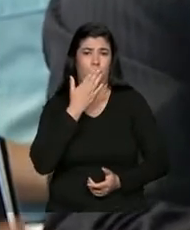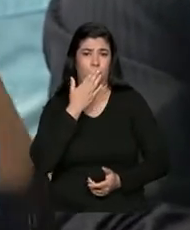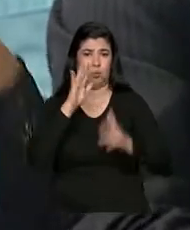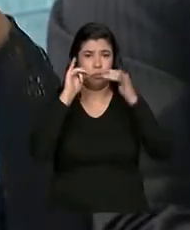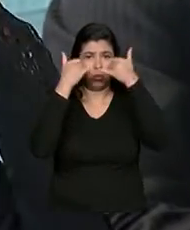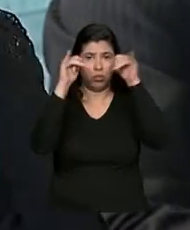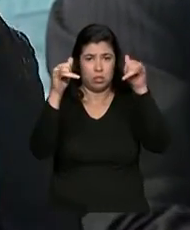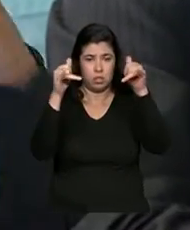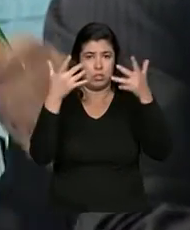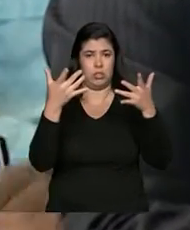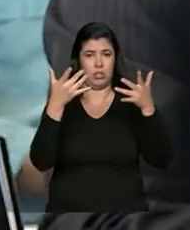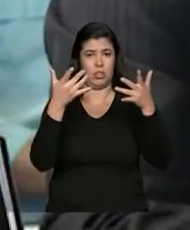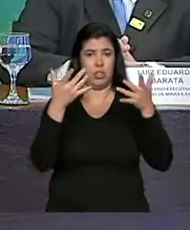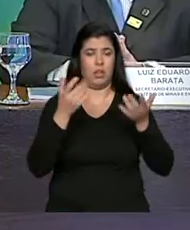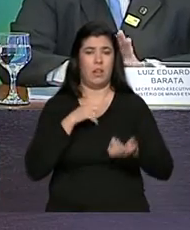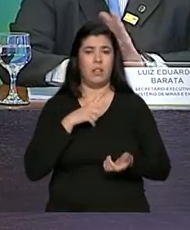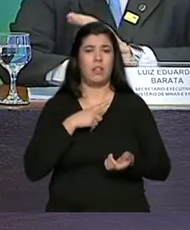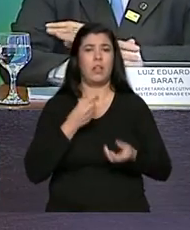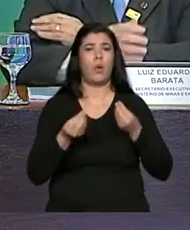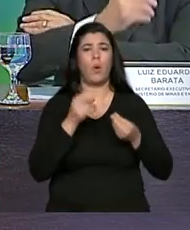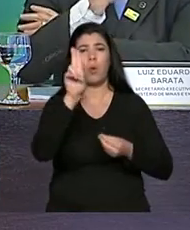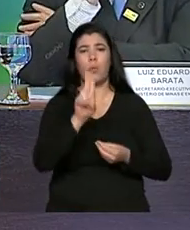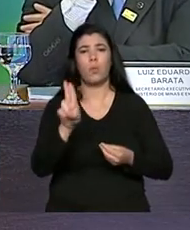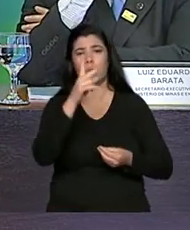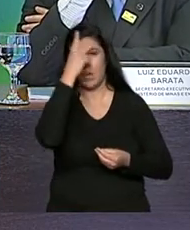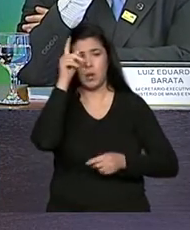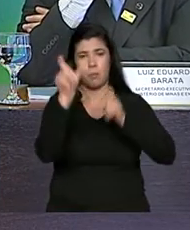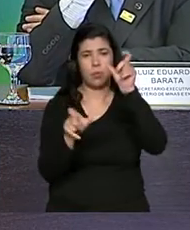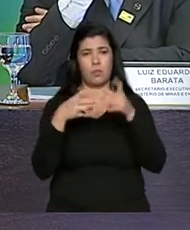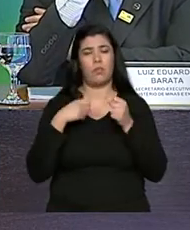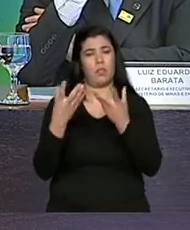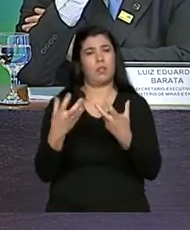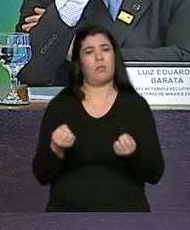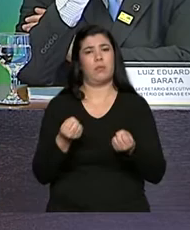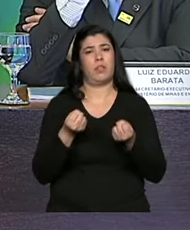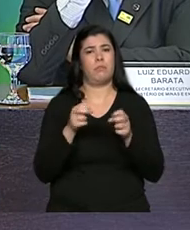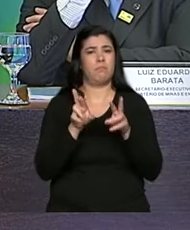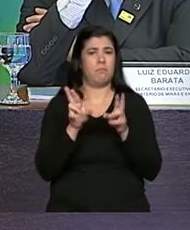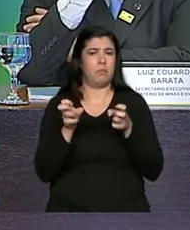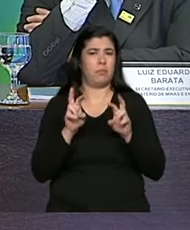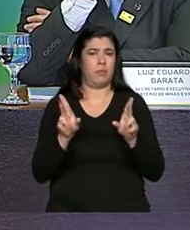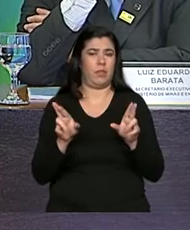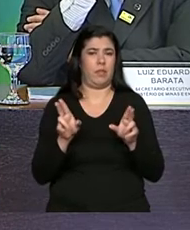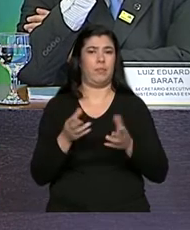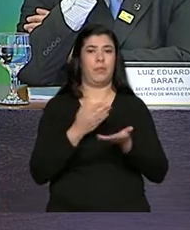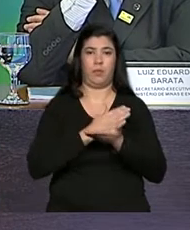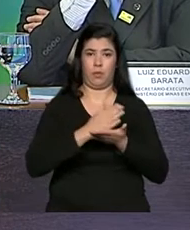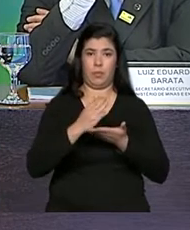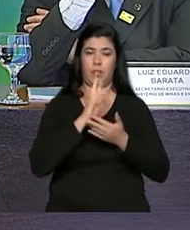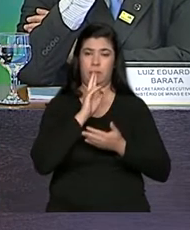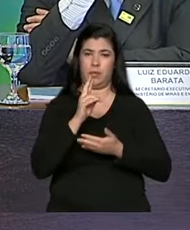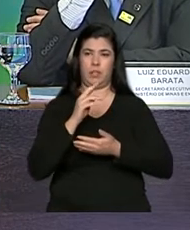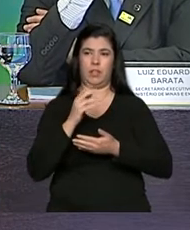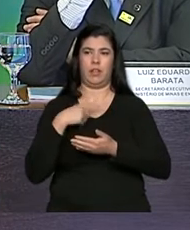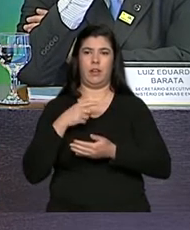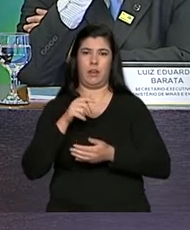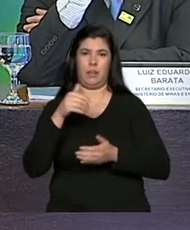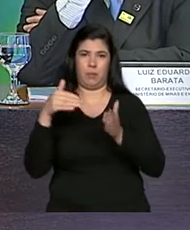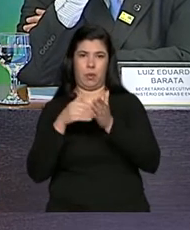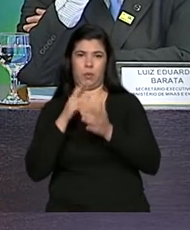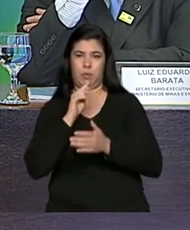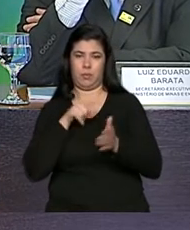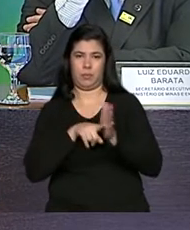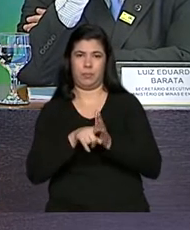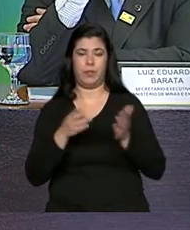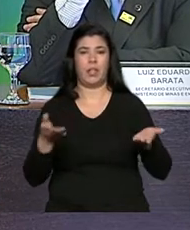conta de energia dos usuários vamos começar então de trás pra frente nessa audiência pública acontecerá a partir dessa